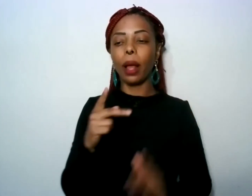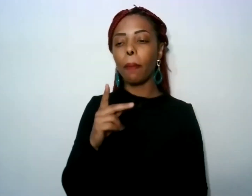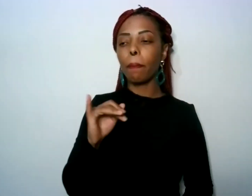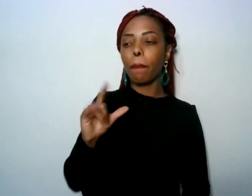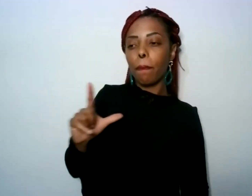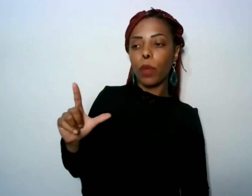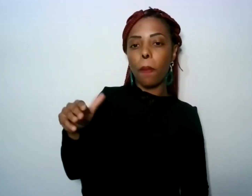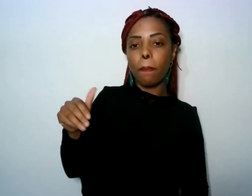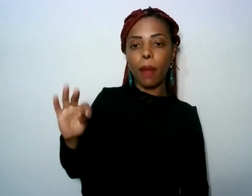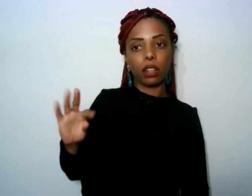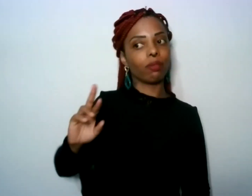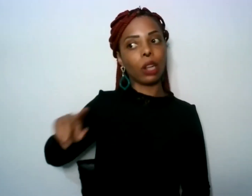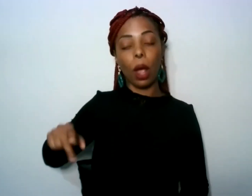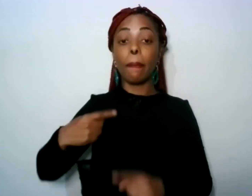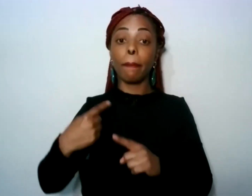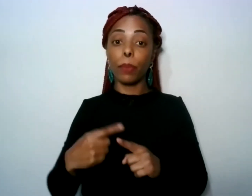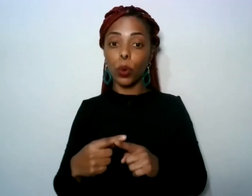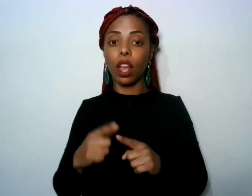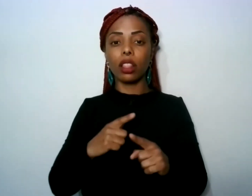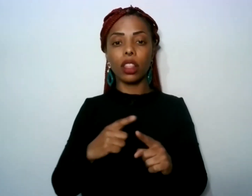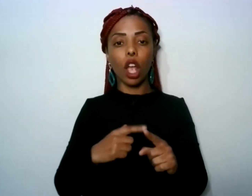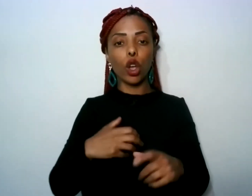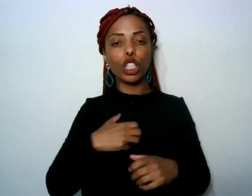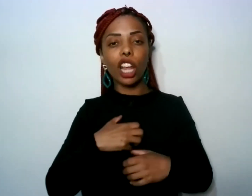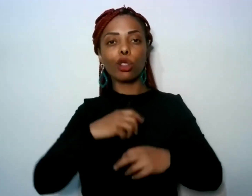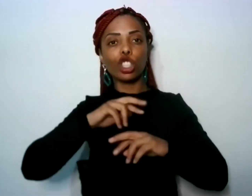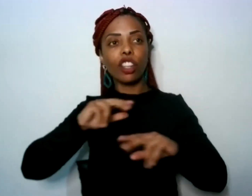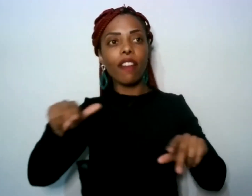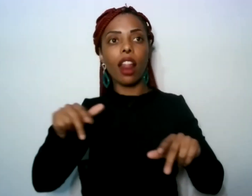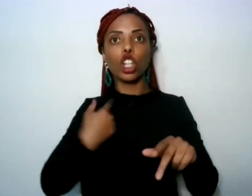são diferentes as características que a gente interpreta